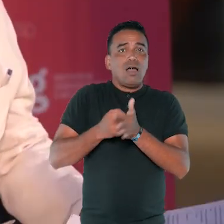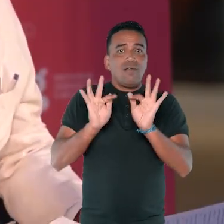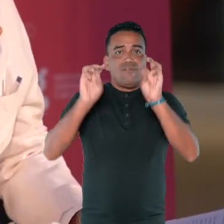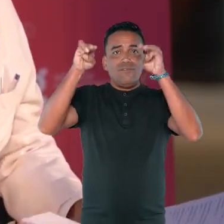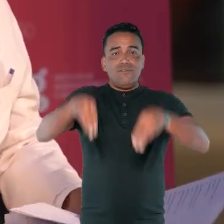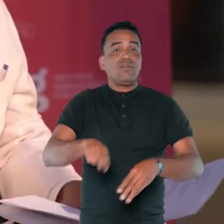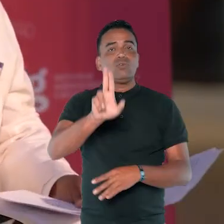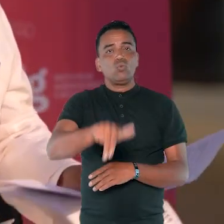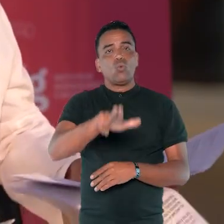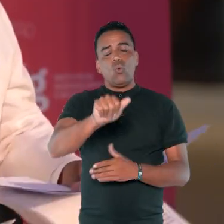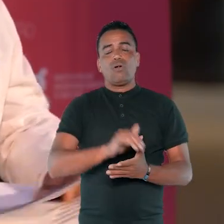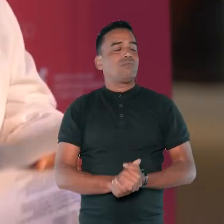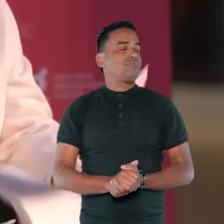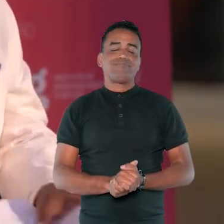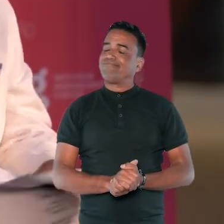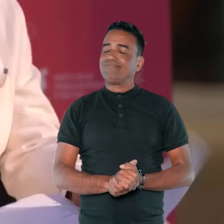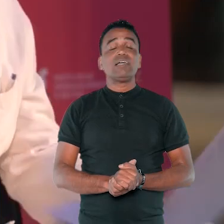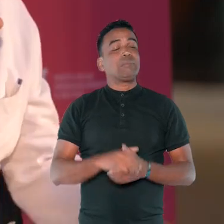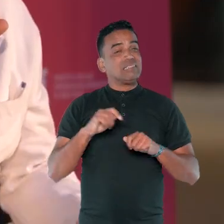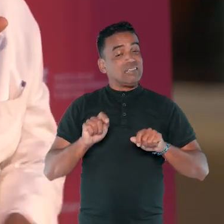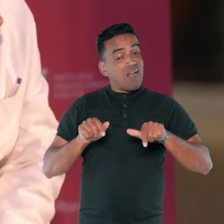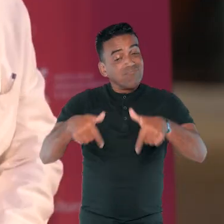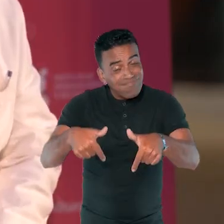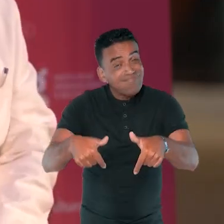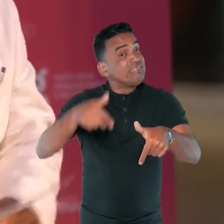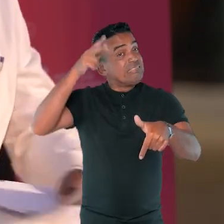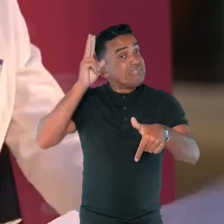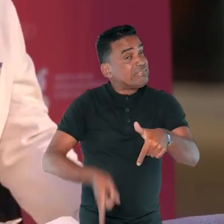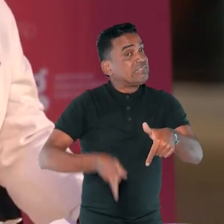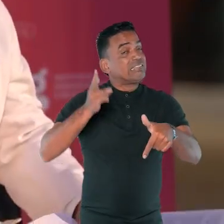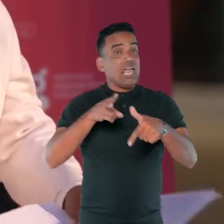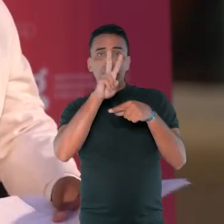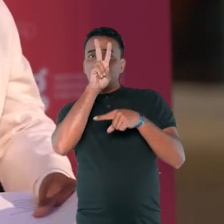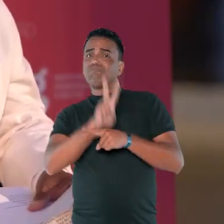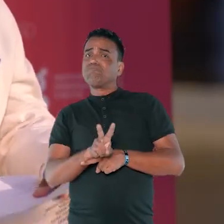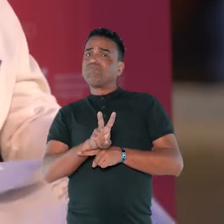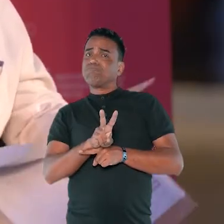acho que não cessam mesmo. A gente tem que exercer sempre uma vigilância